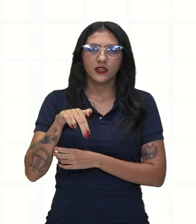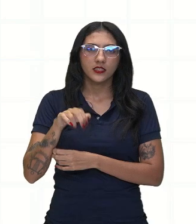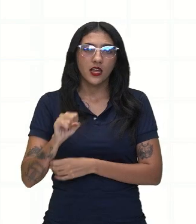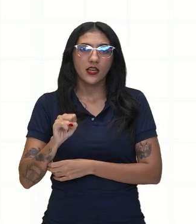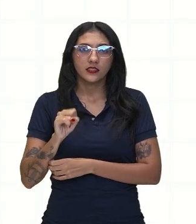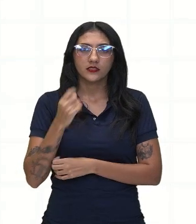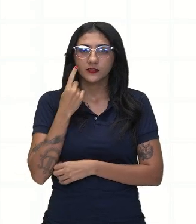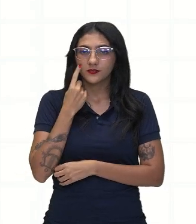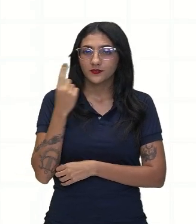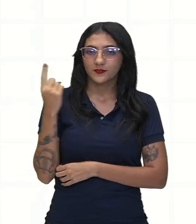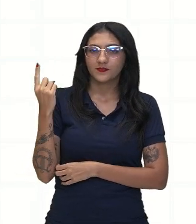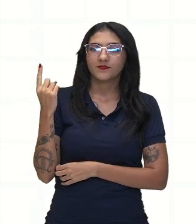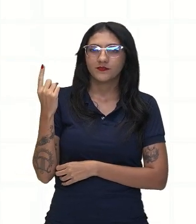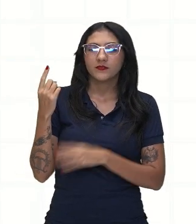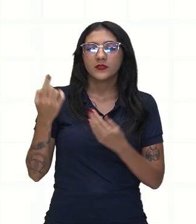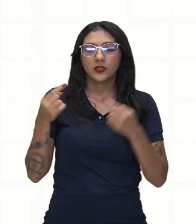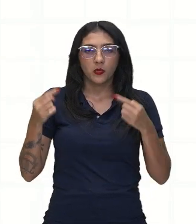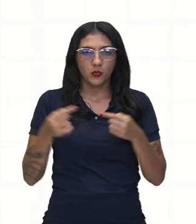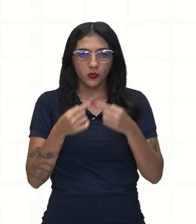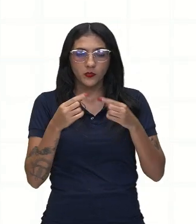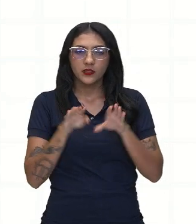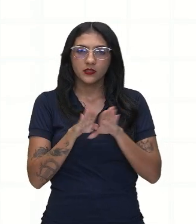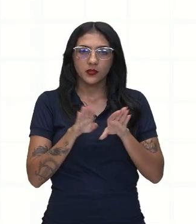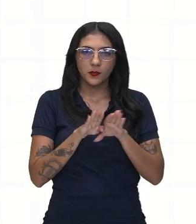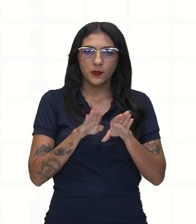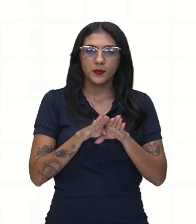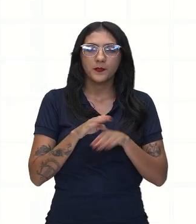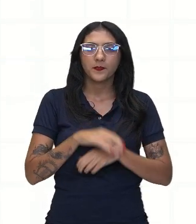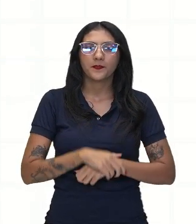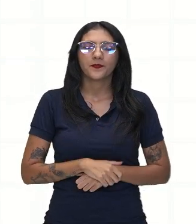Ens. Logo, vai ser acentuada.